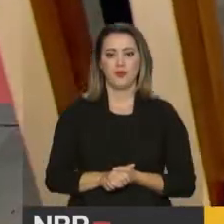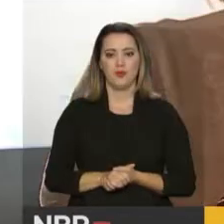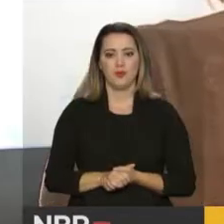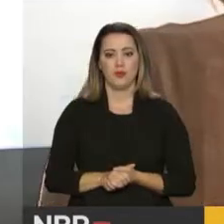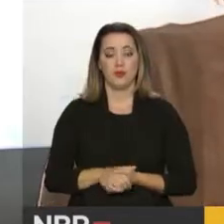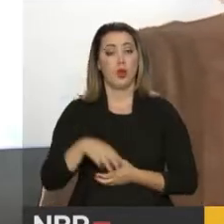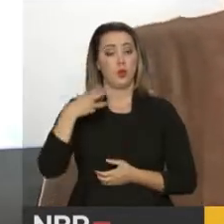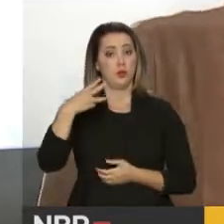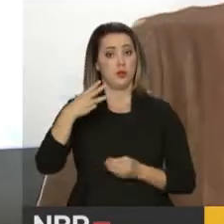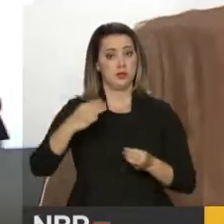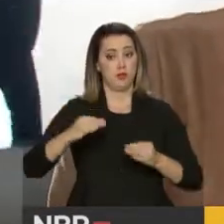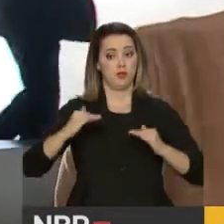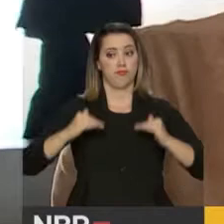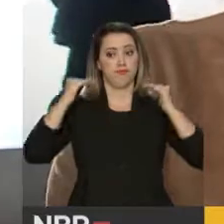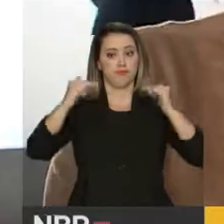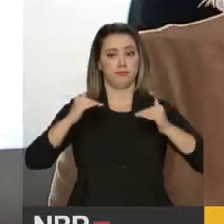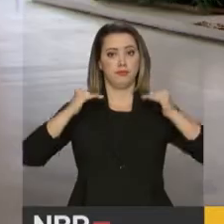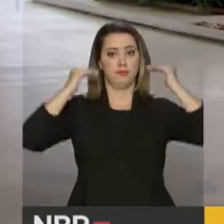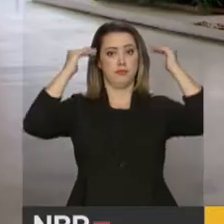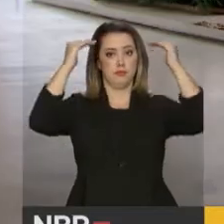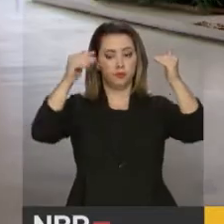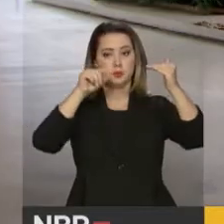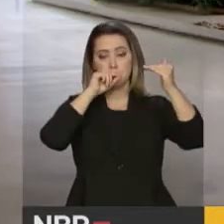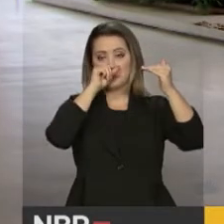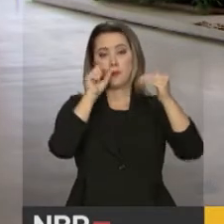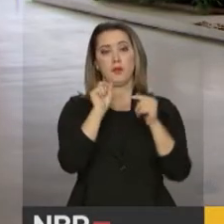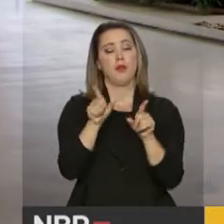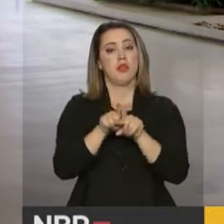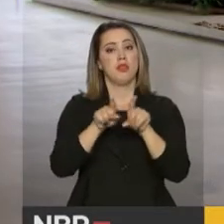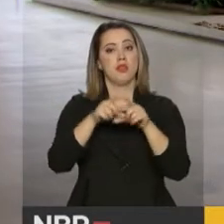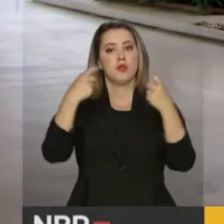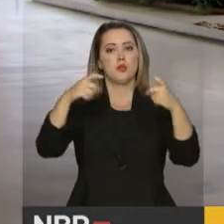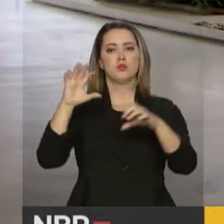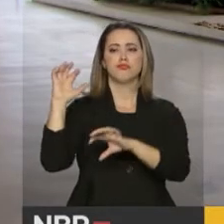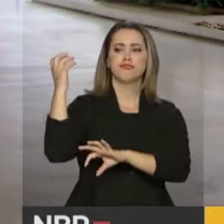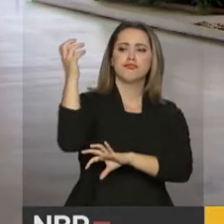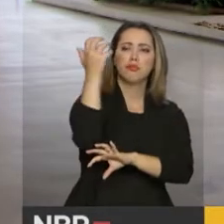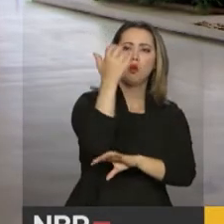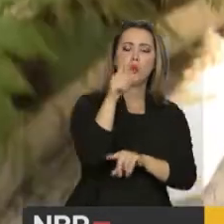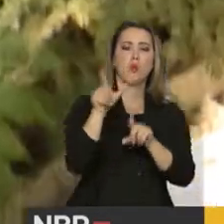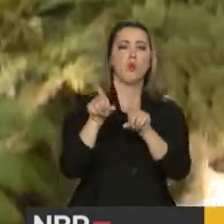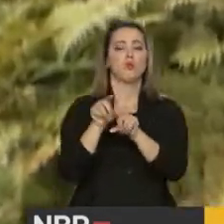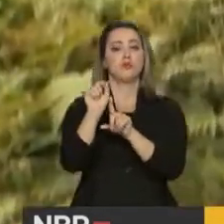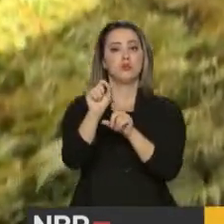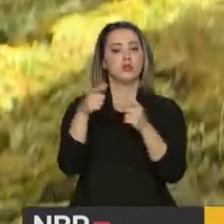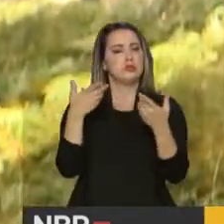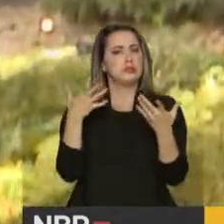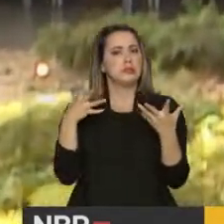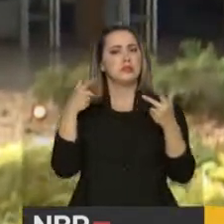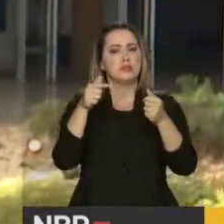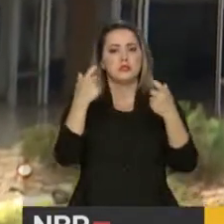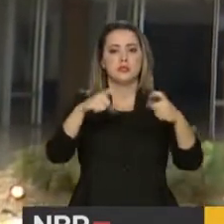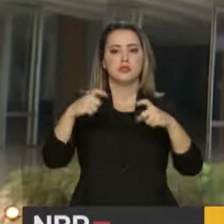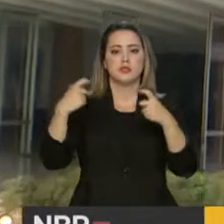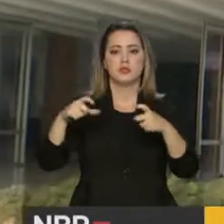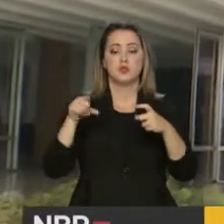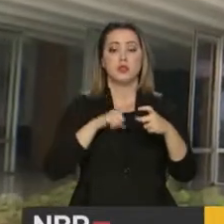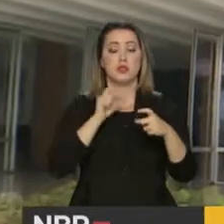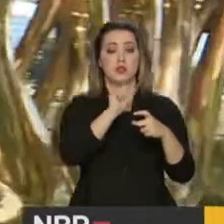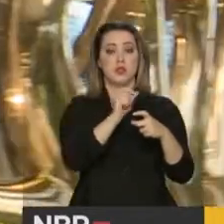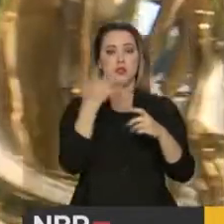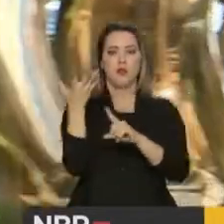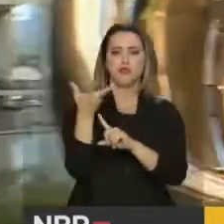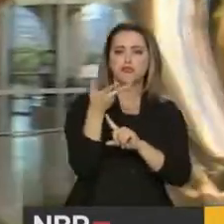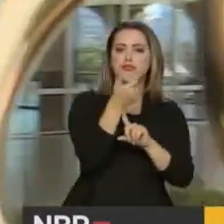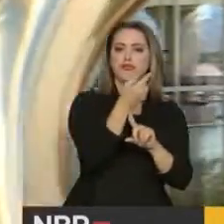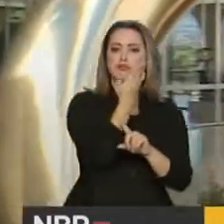No terceiro andar, nós temos o jardim do Burle Marx. Nesse ambiente temos Lazar Segal,